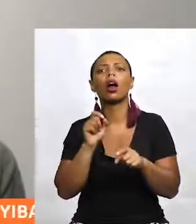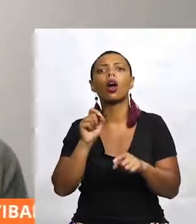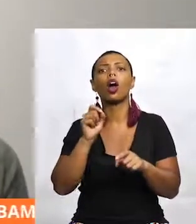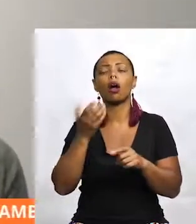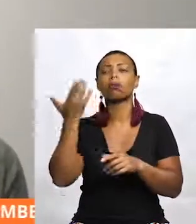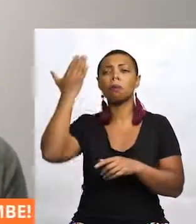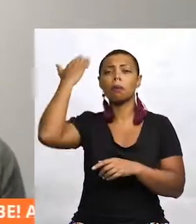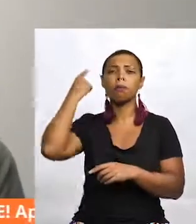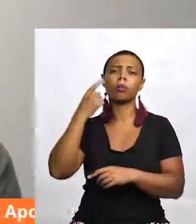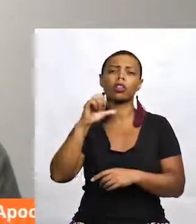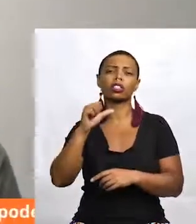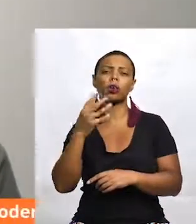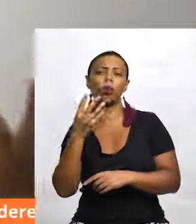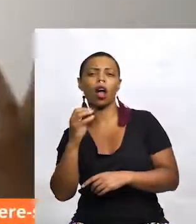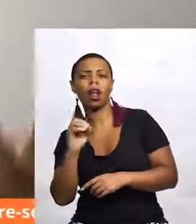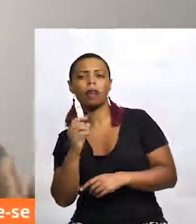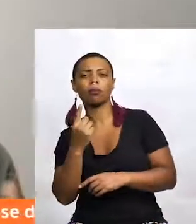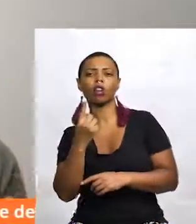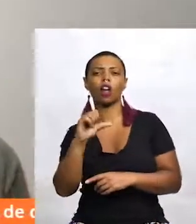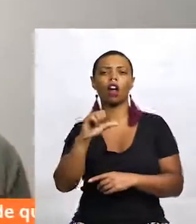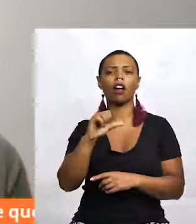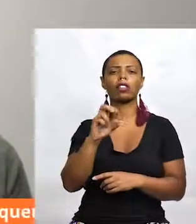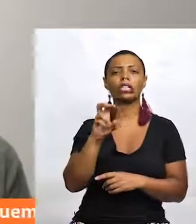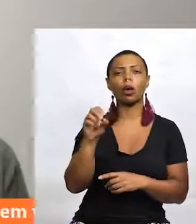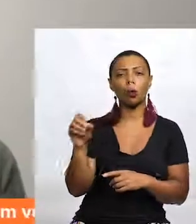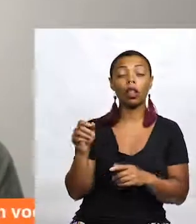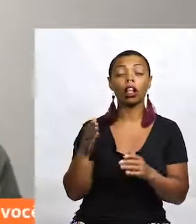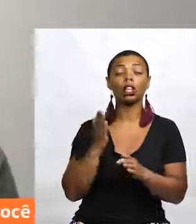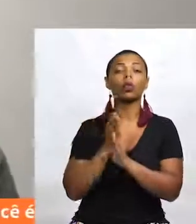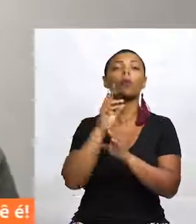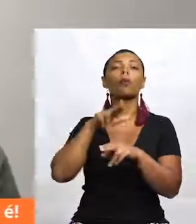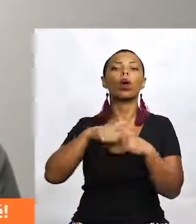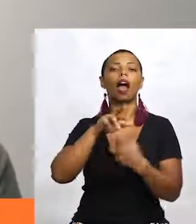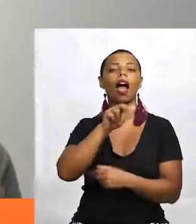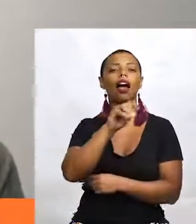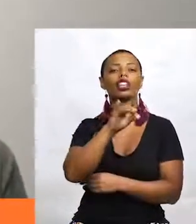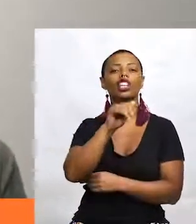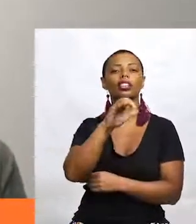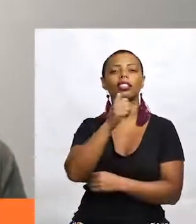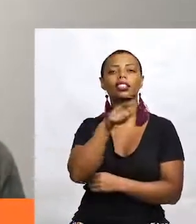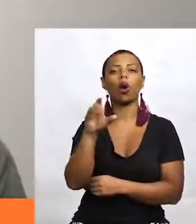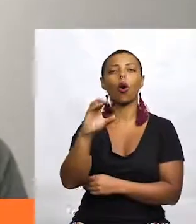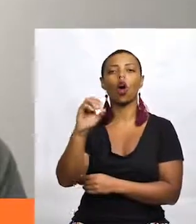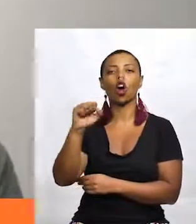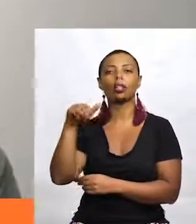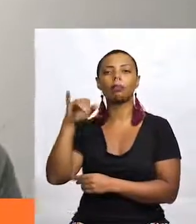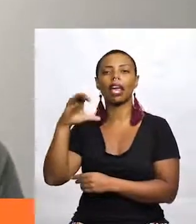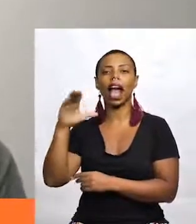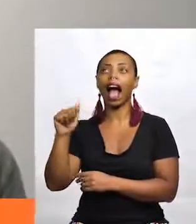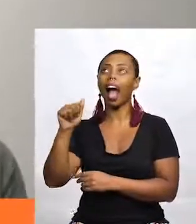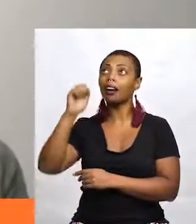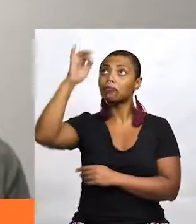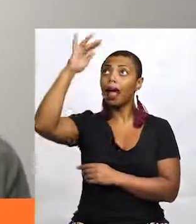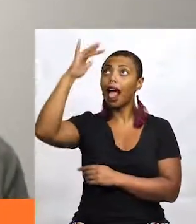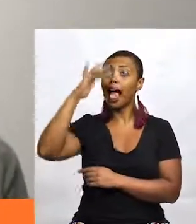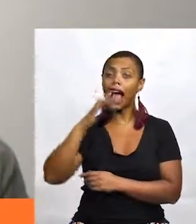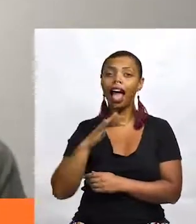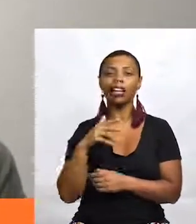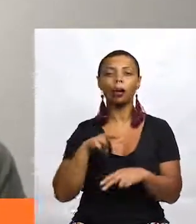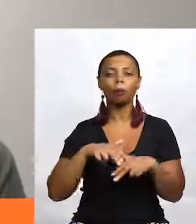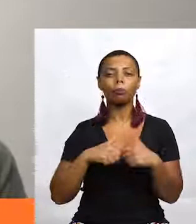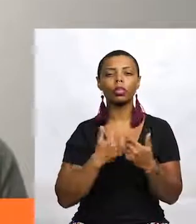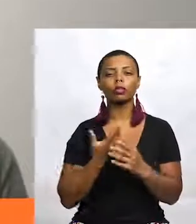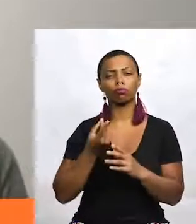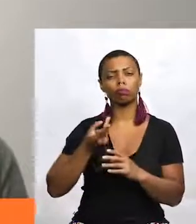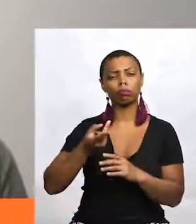50, foram descobertas a partir de radiação cósmica, né? Então, a radiação cósmica, por muito tempo, foi a fonte da descoberta das